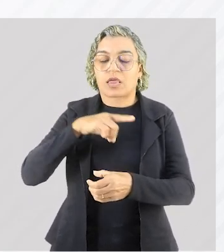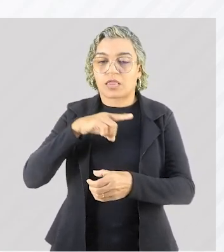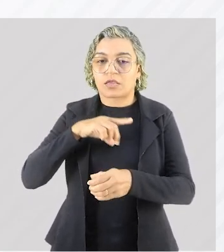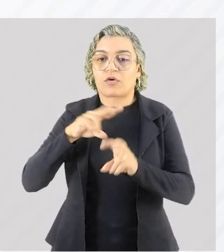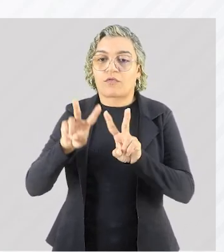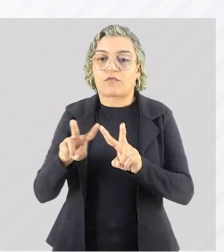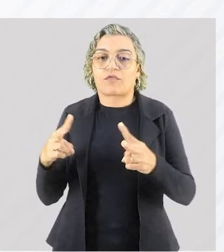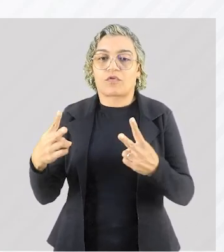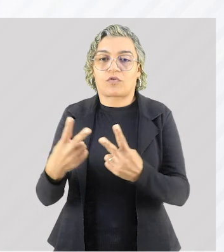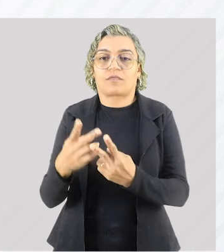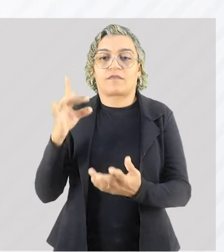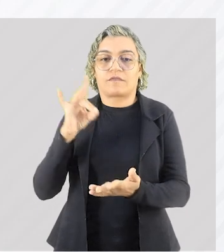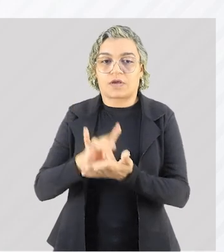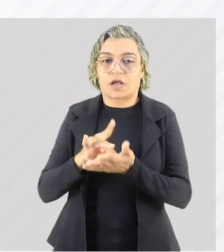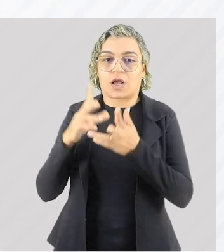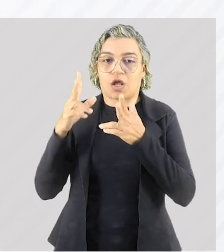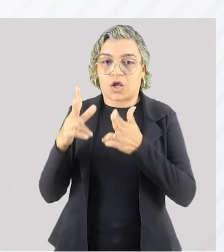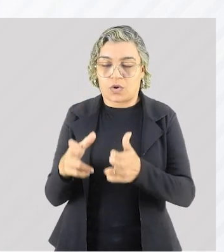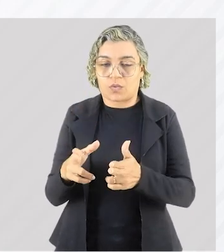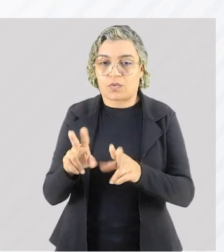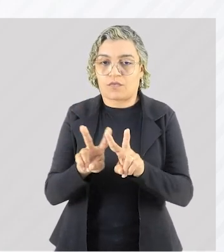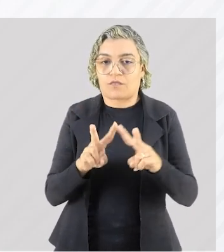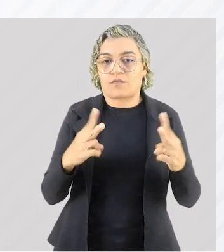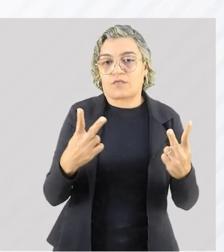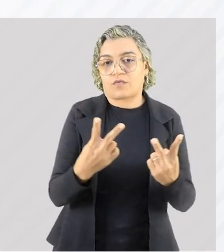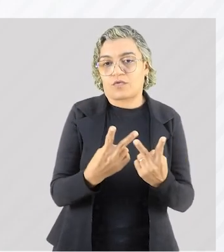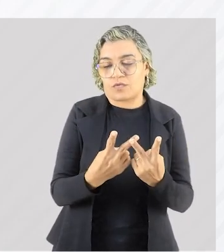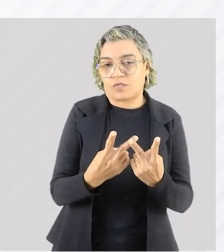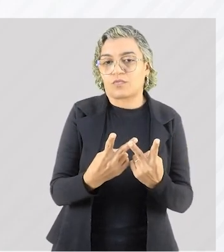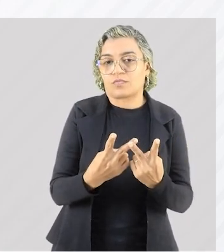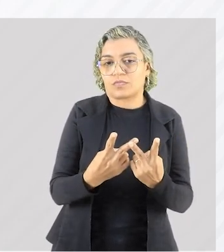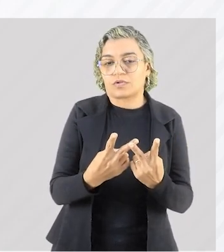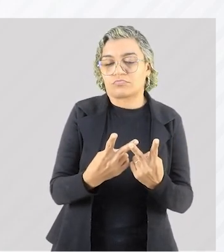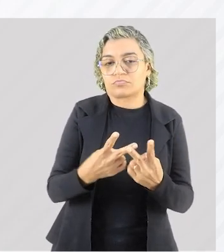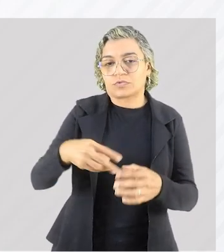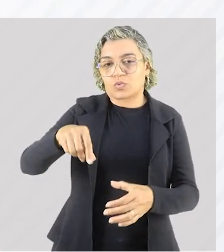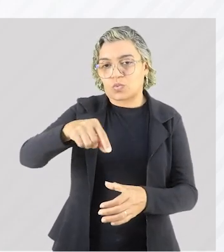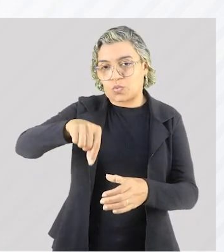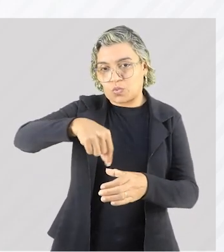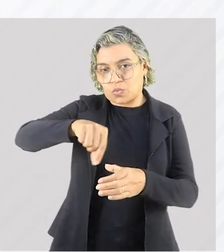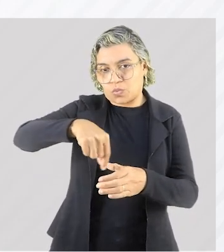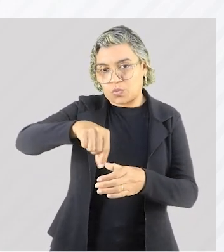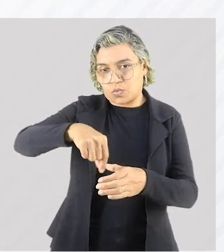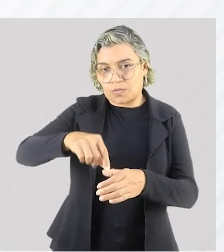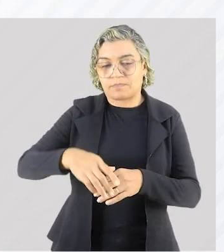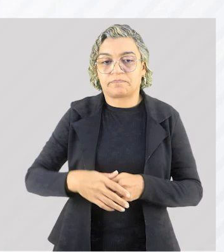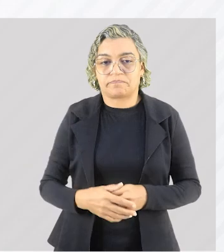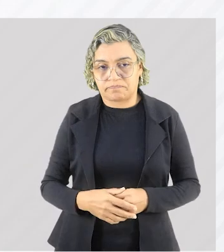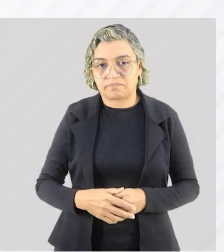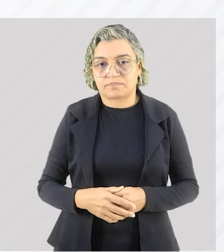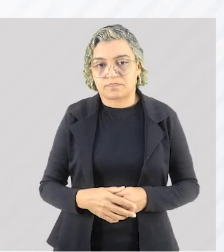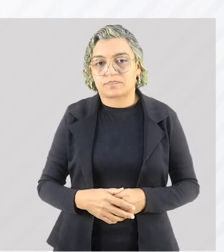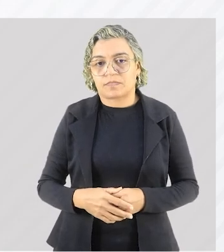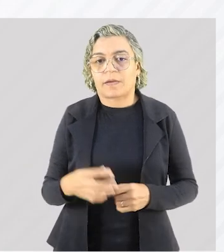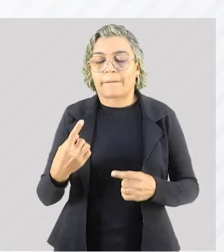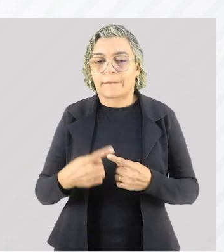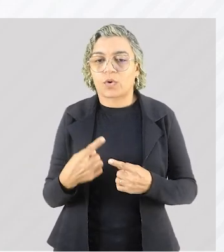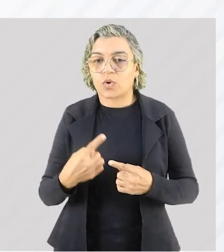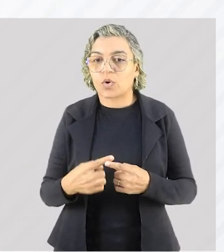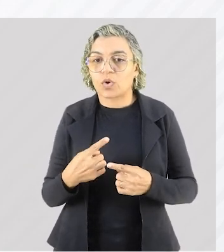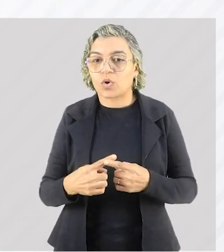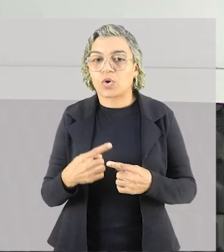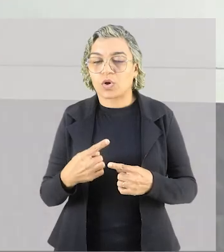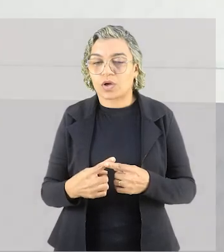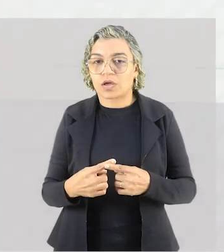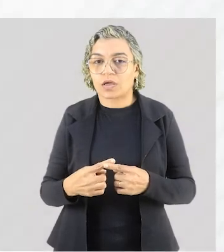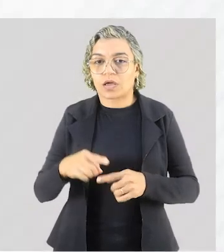volume real igualado ao volume do líquido deslocado, ocasionado pela imersão